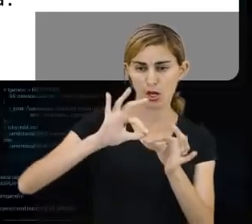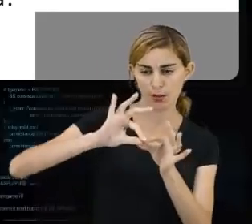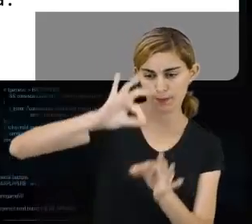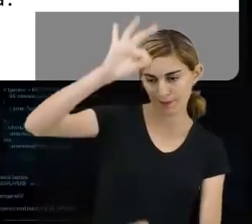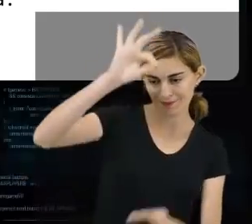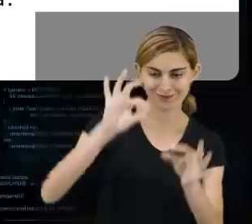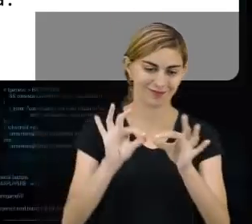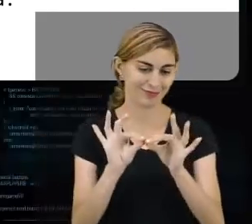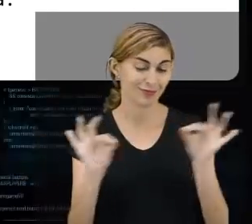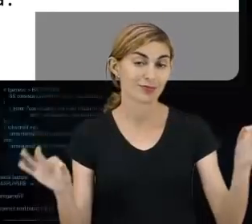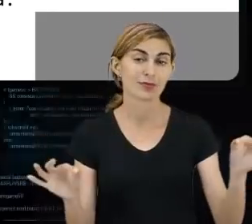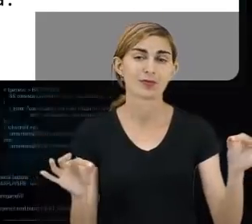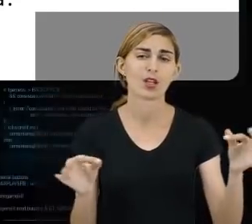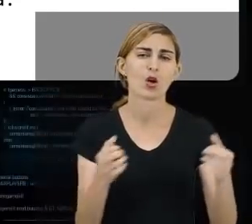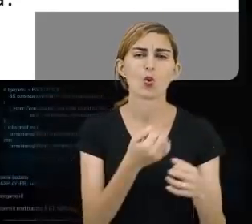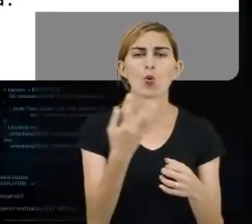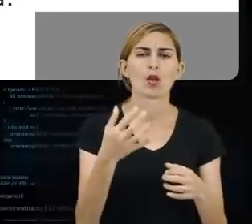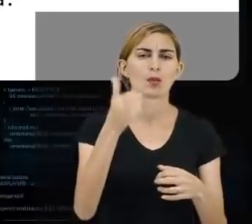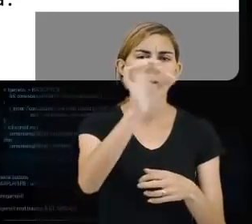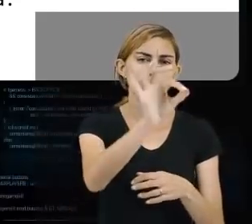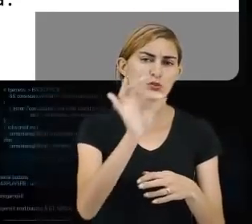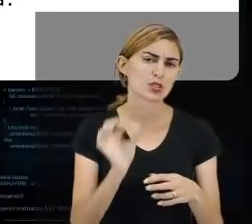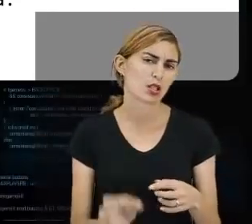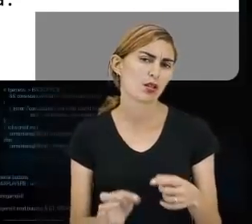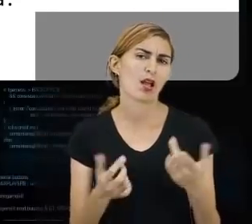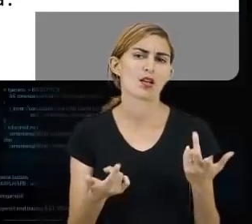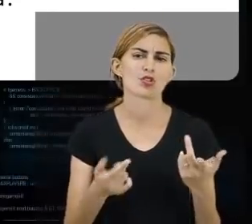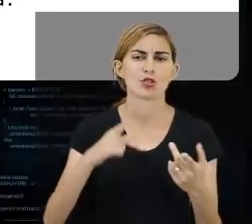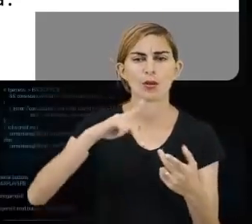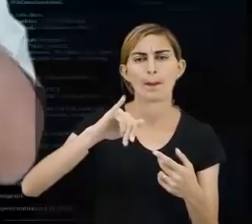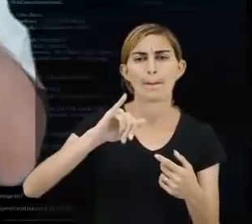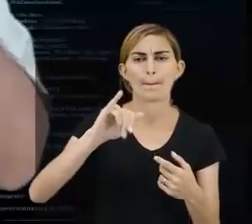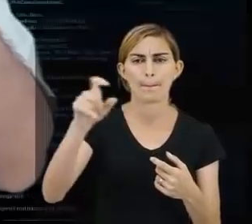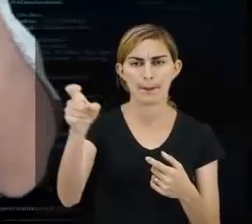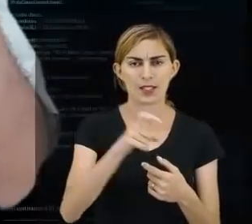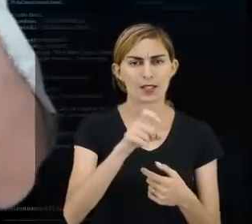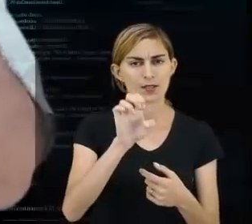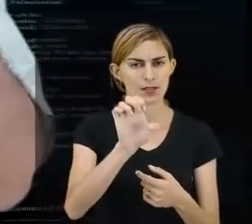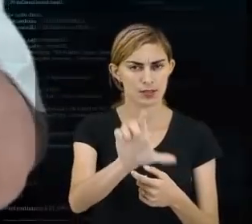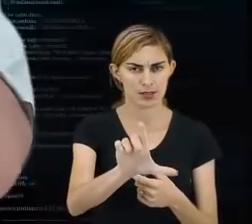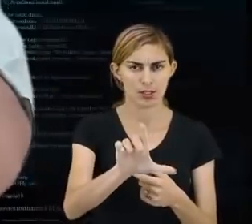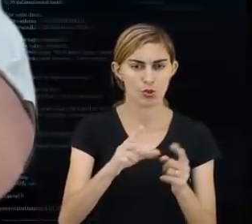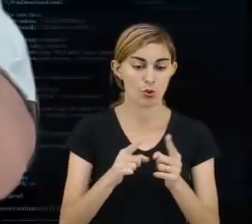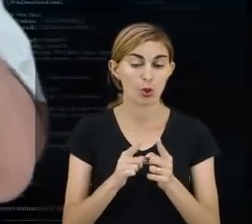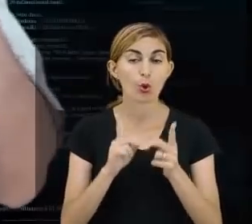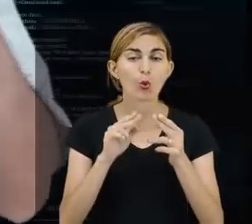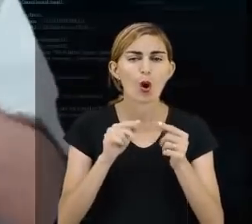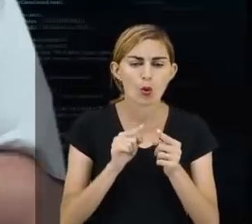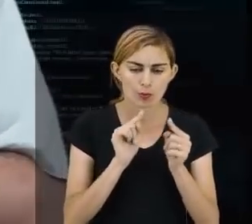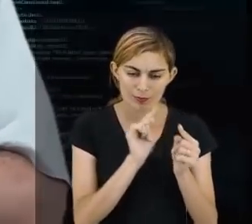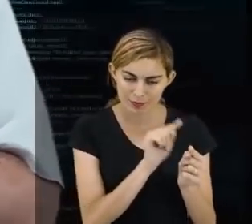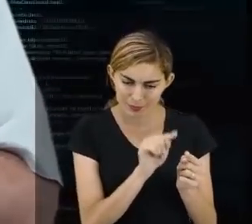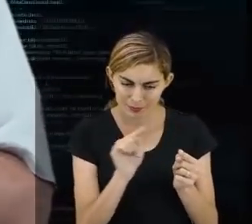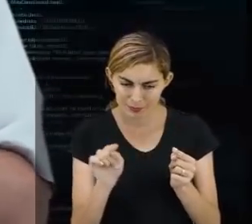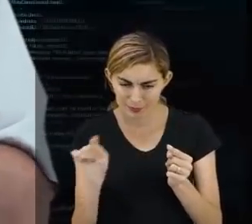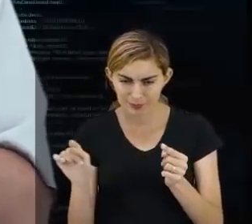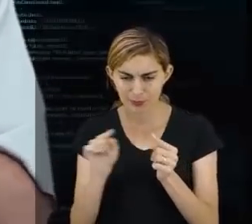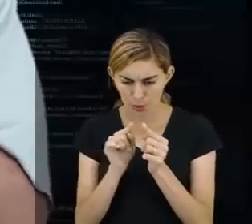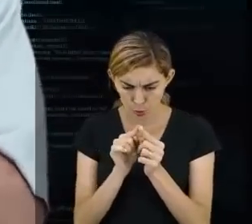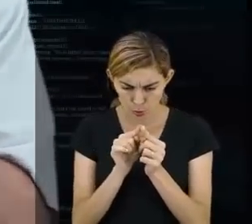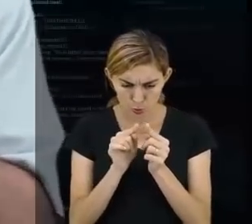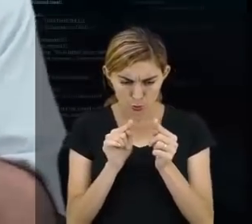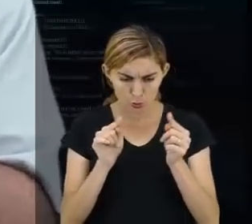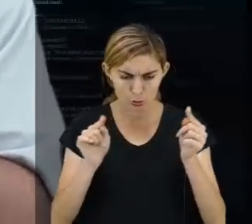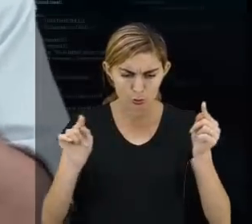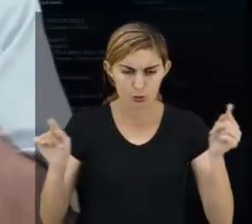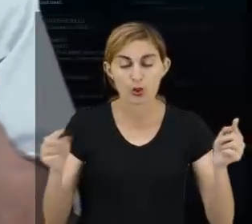pixel quanto em porcentagem. Pixel dá para entender, né? Que são o tamanho dele em pontinhos lá da tela. Então, você